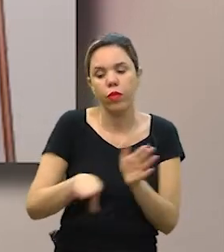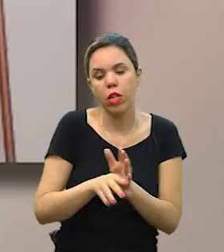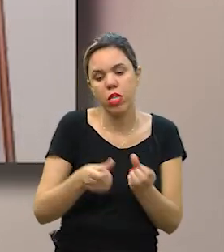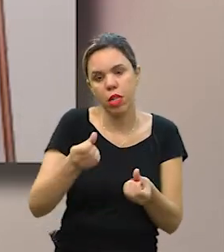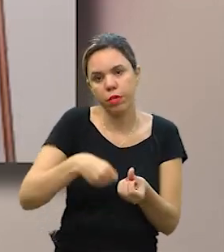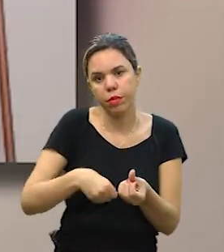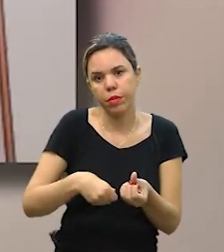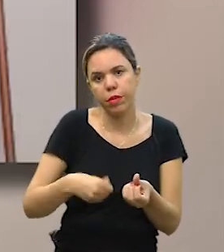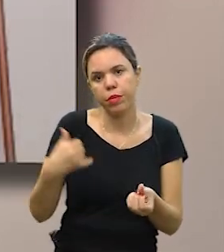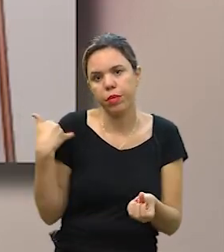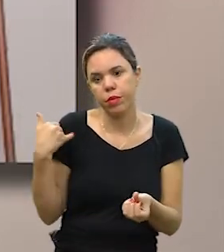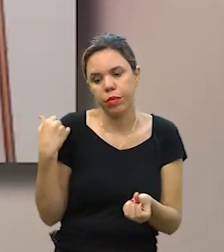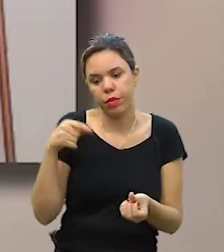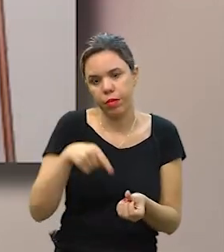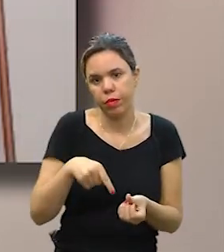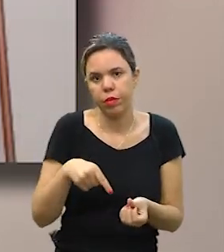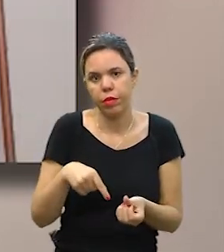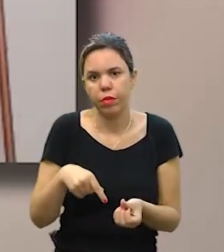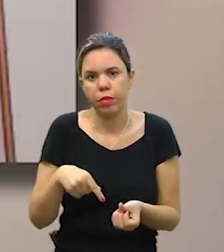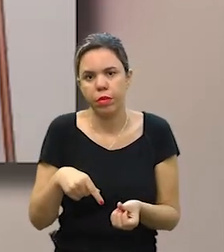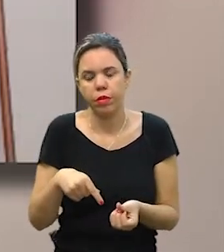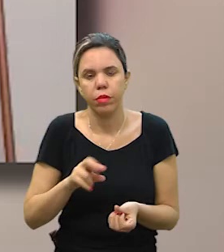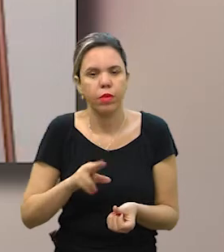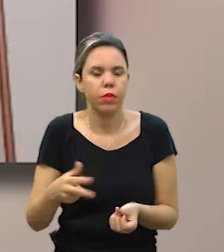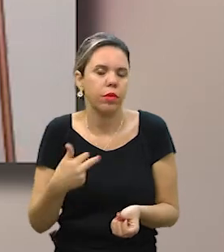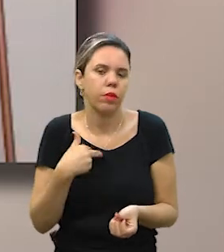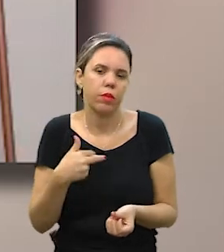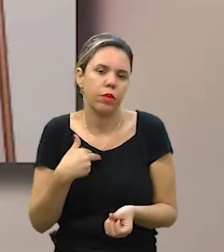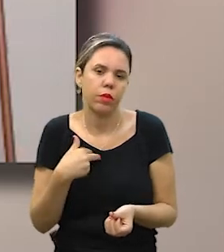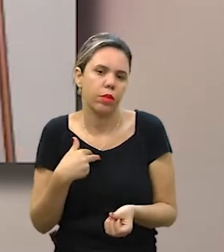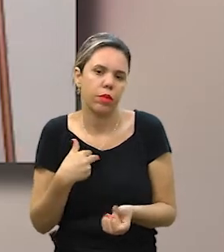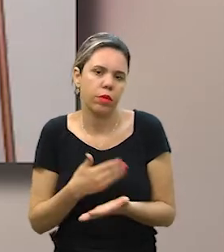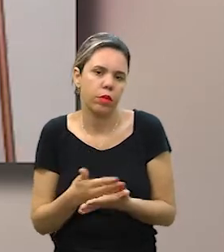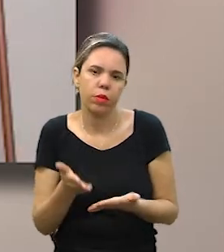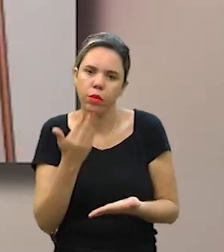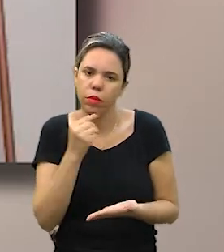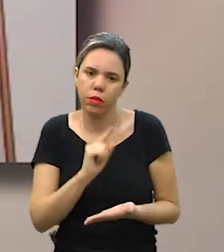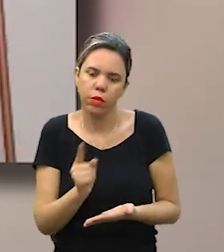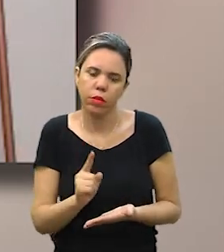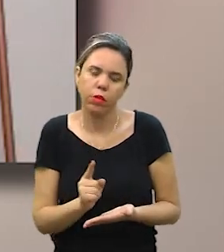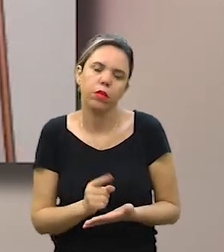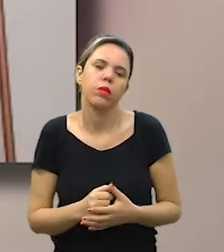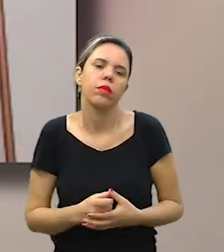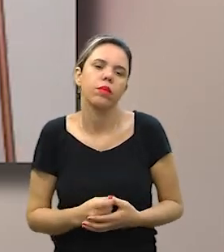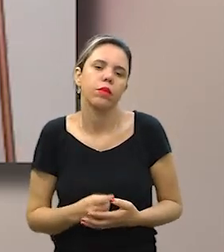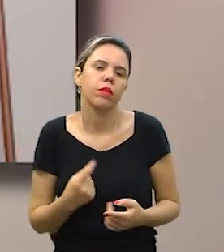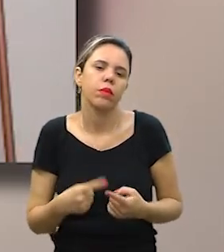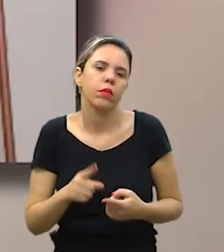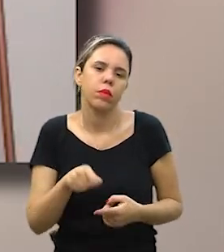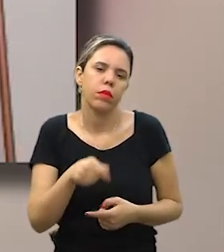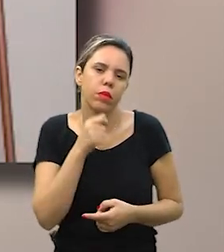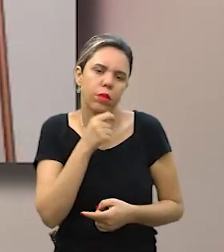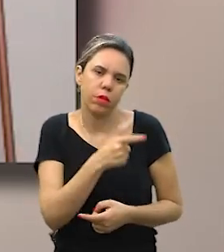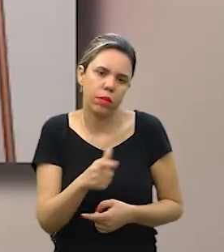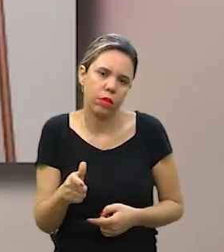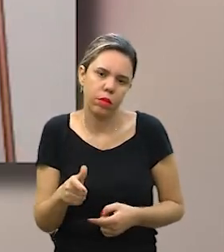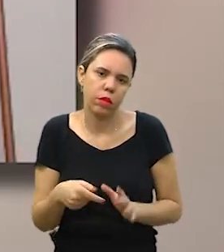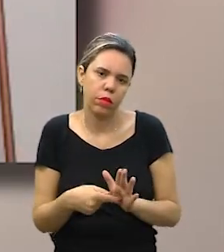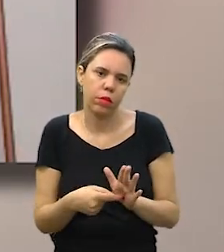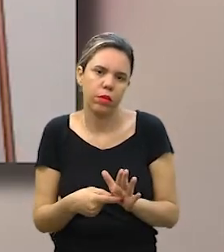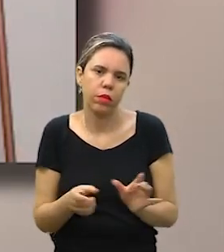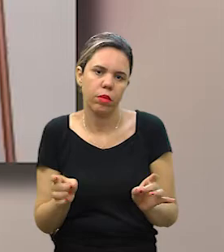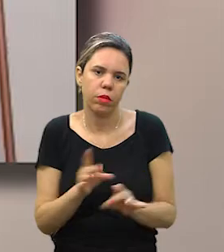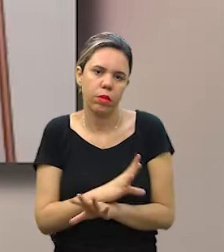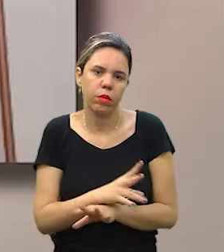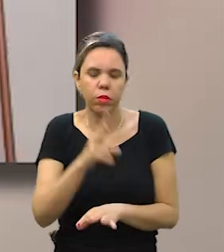chegar no 6º mês de idade cronológica, ele não possa iniciar a introdução alimentar porque ele ainda não tem os